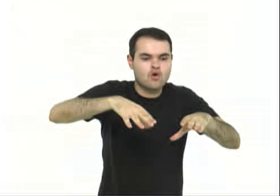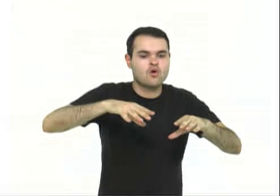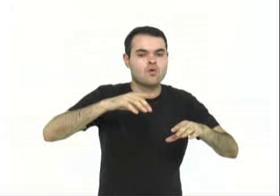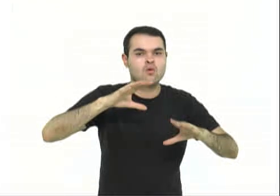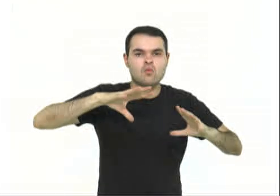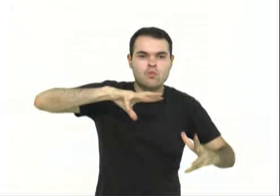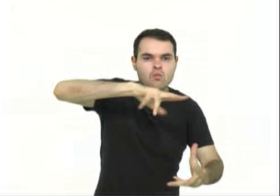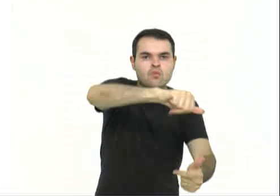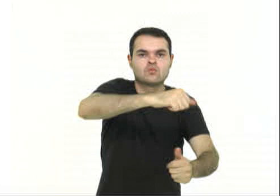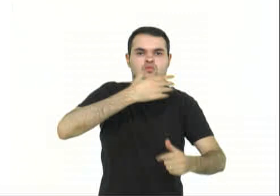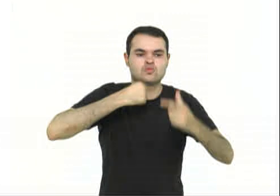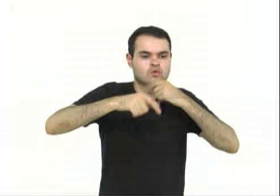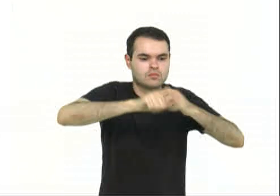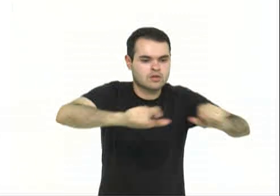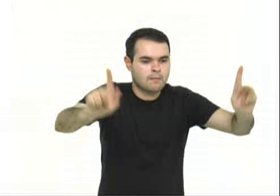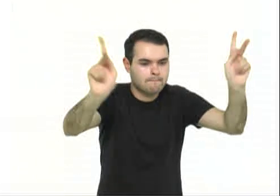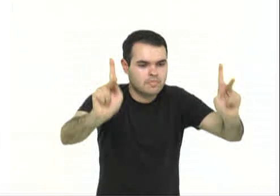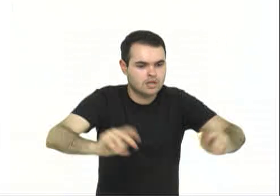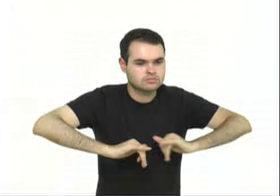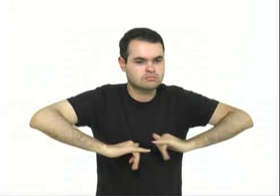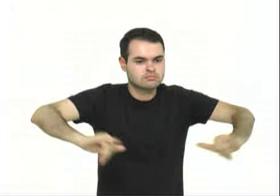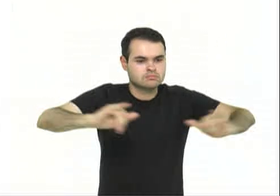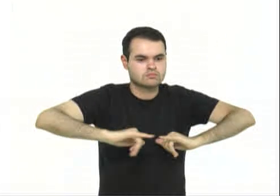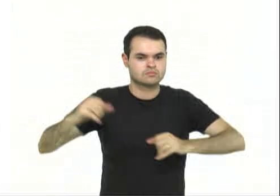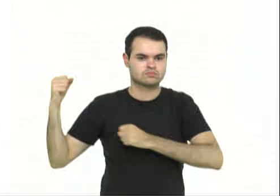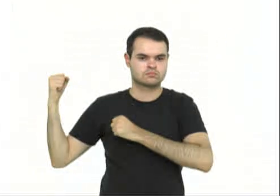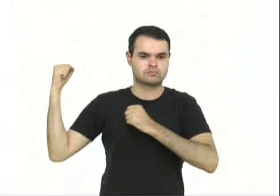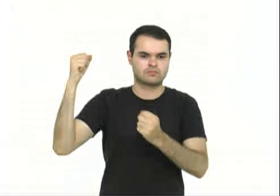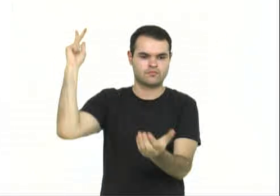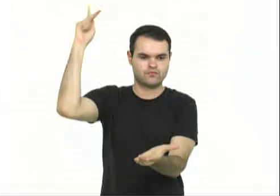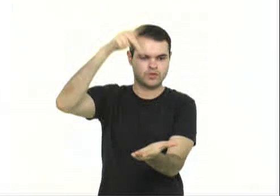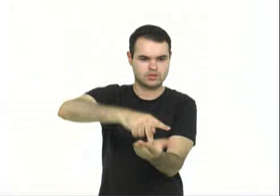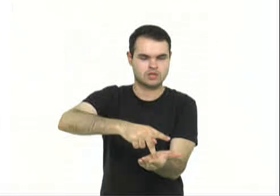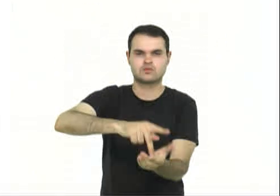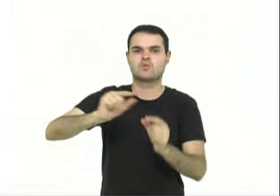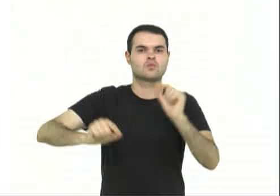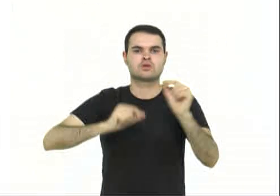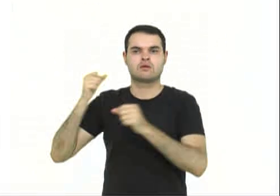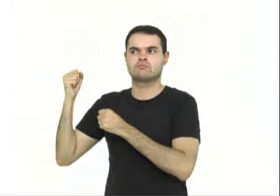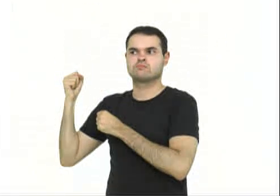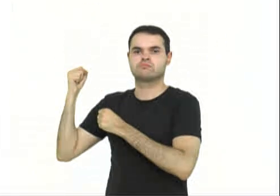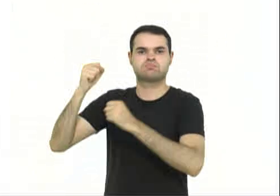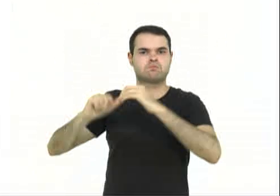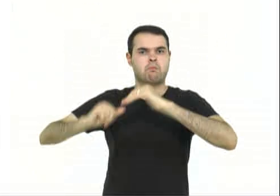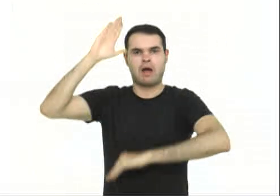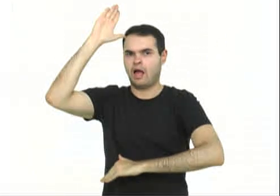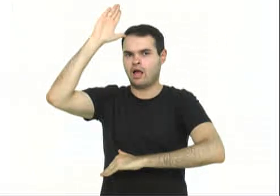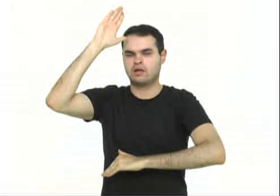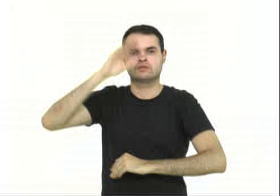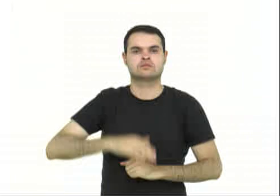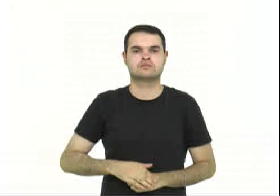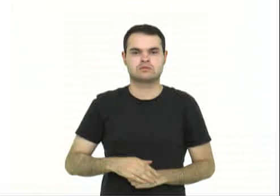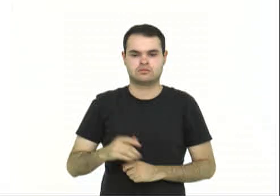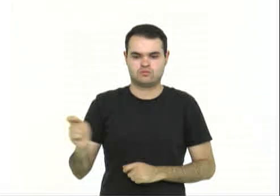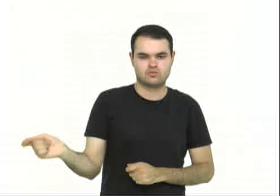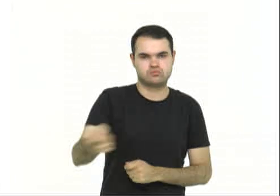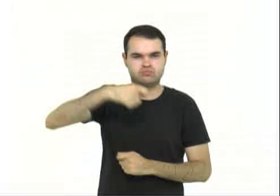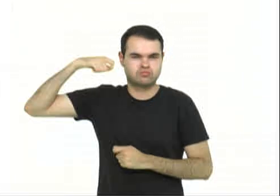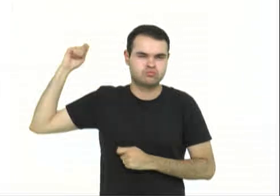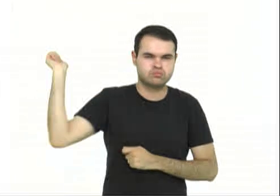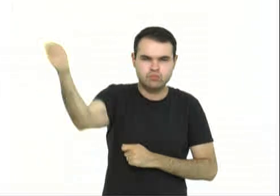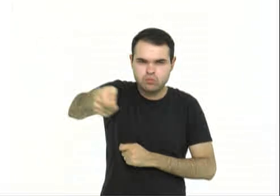a paz, sendo a defensora da verdade, possuindo habilidades super-humanas, e seu laço da verdade e